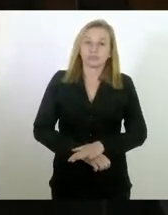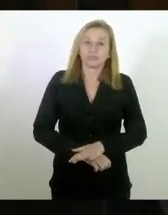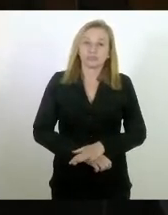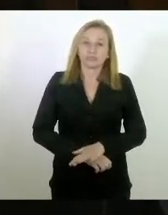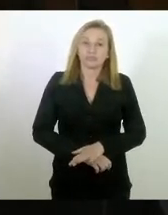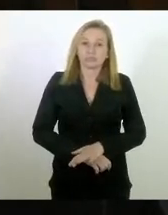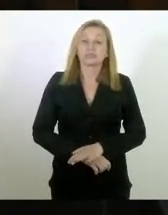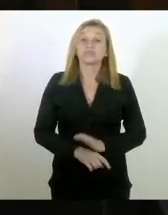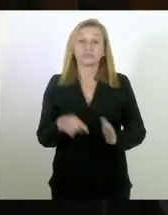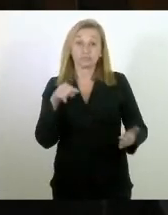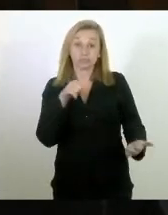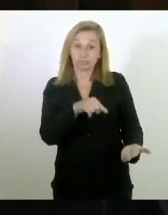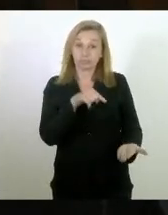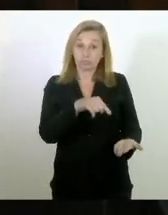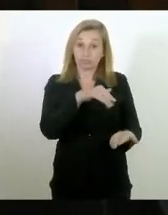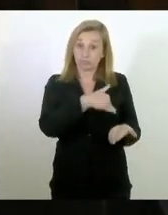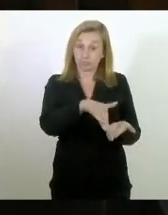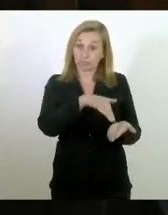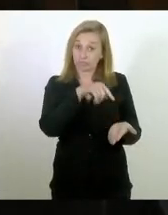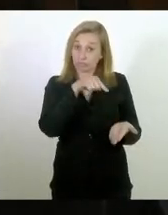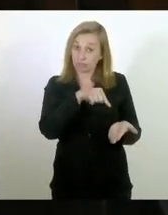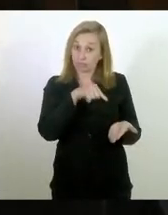é e esta secretaria